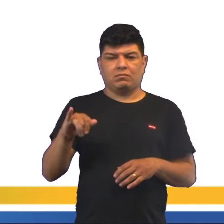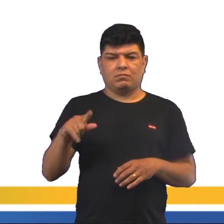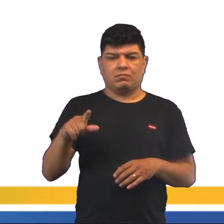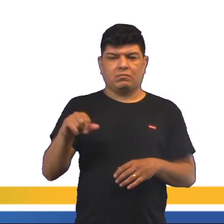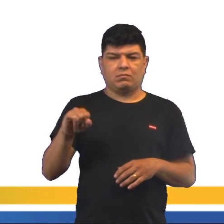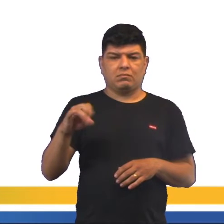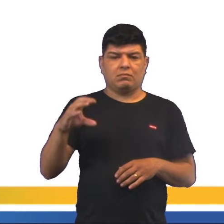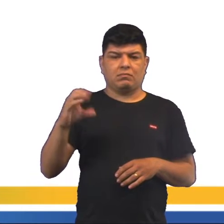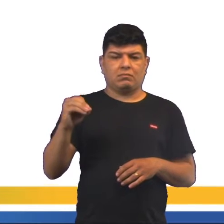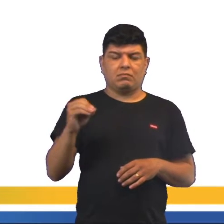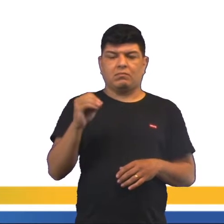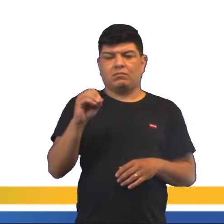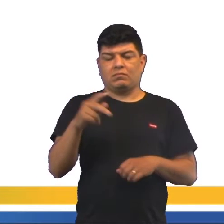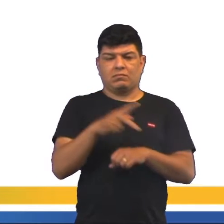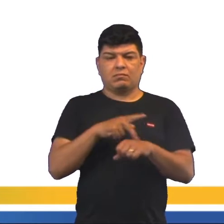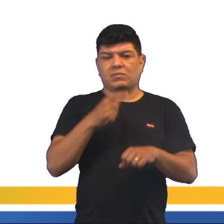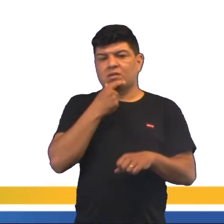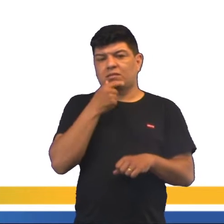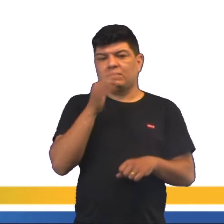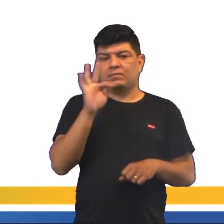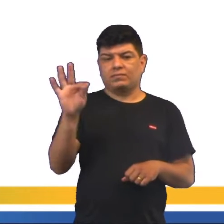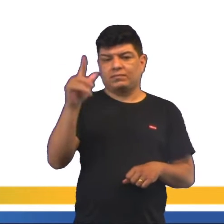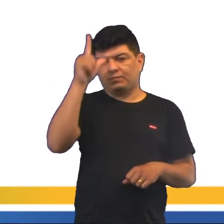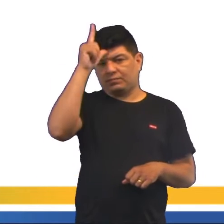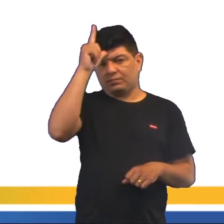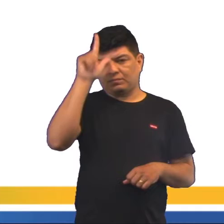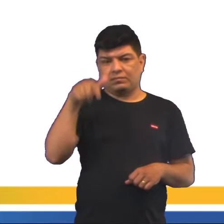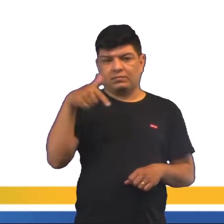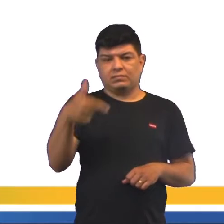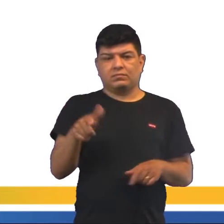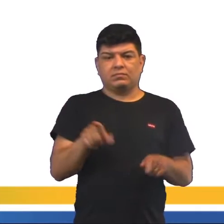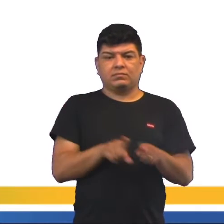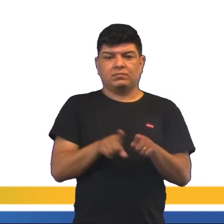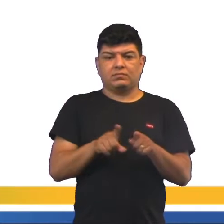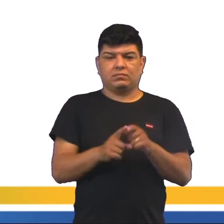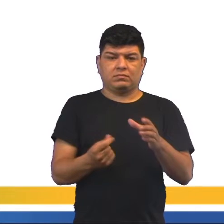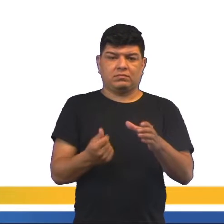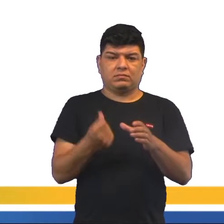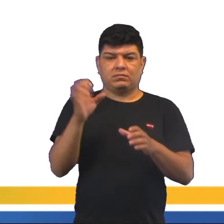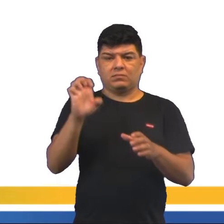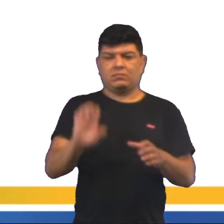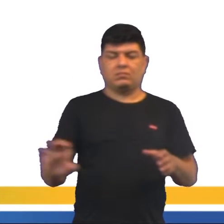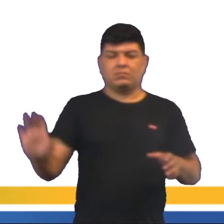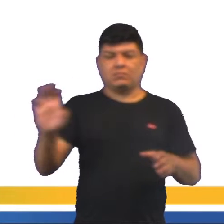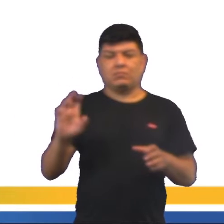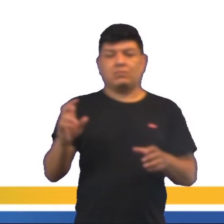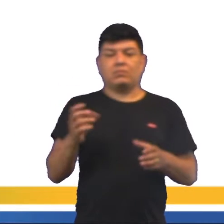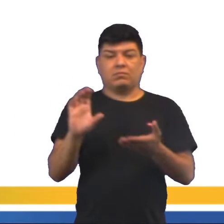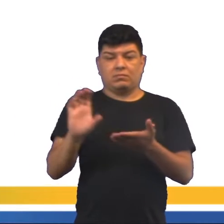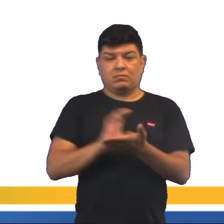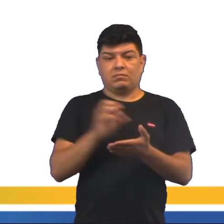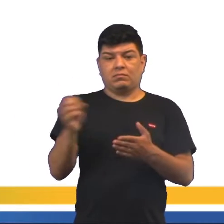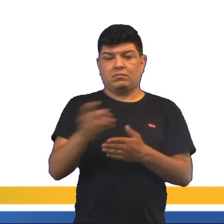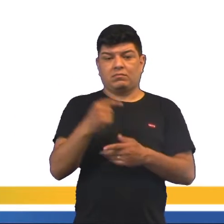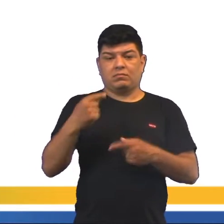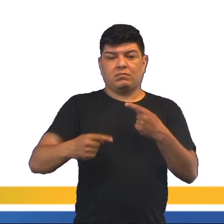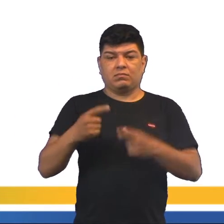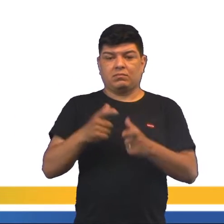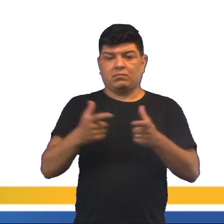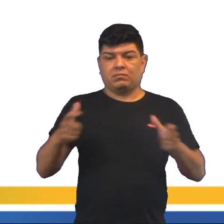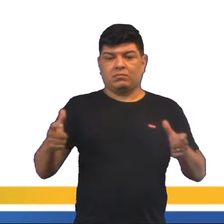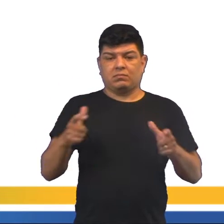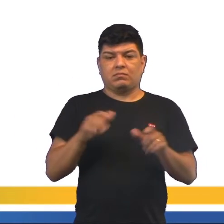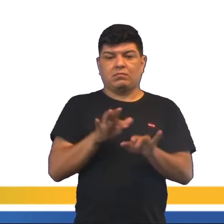europeu. A Inglaterra, a França, a Alemanha e outras potências capitalistas europeias investiram em novas políticas de